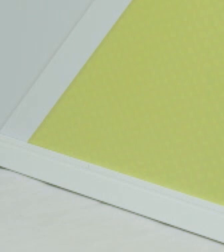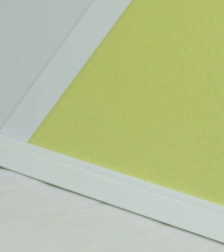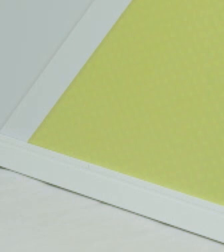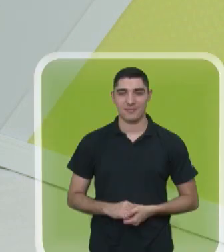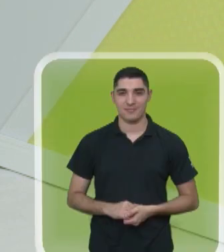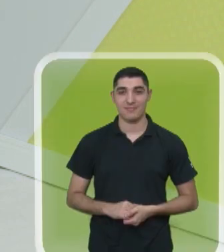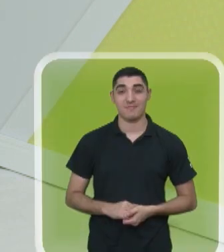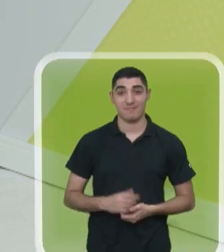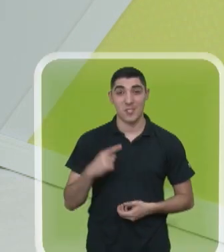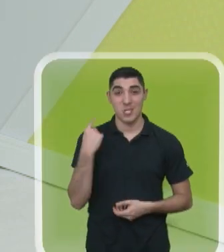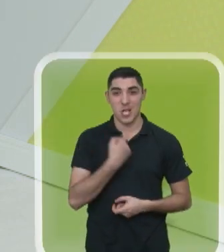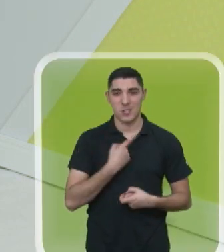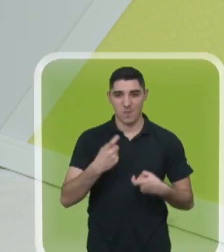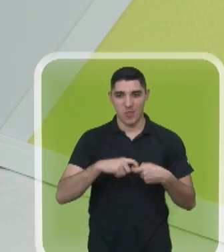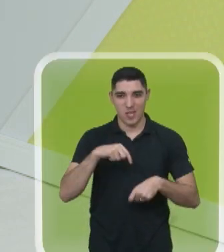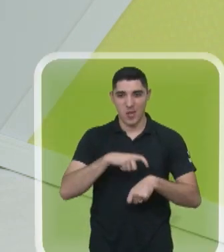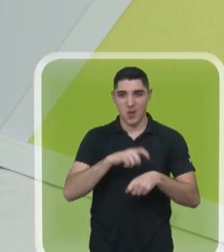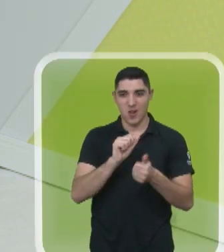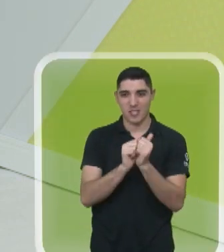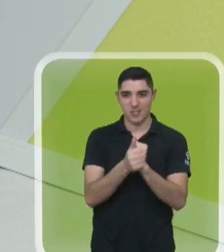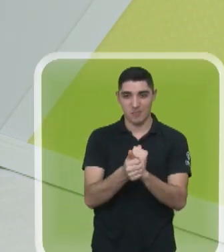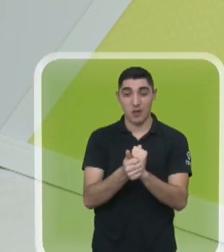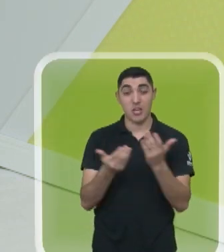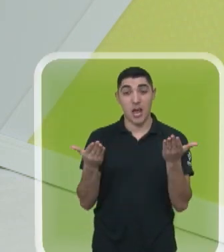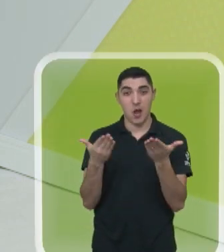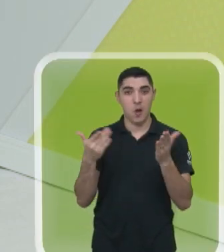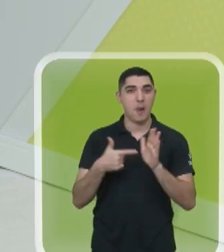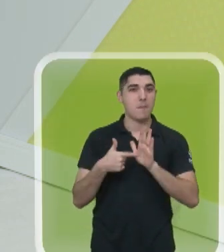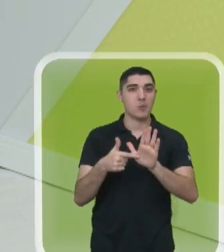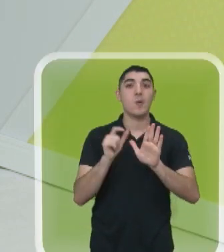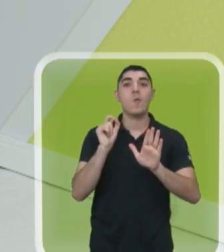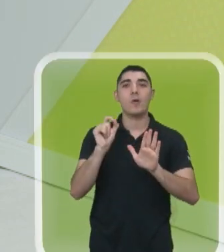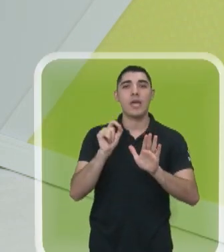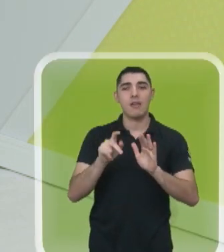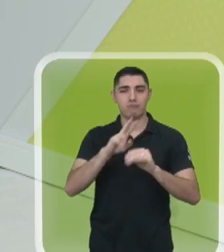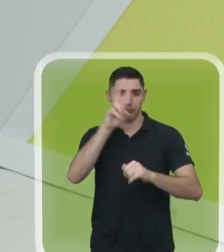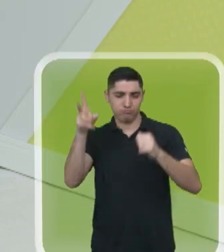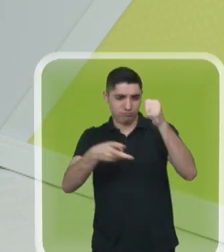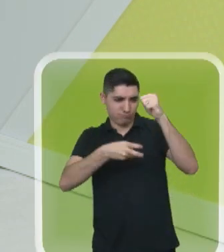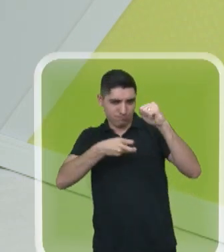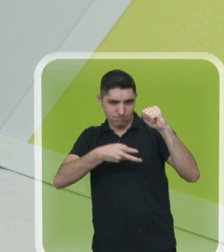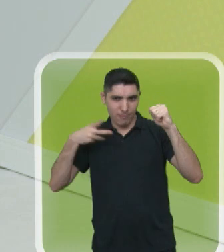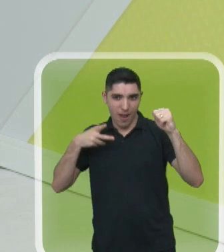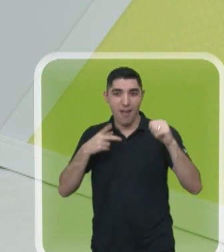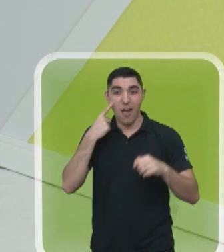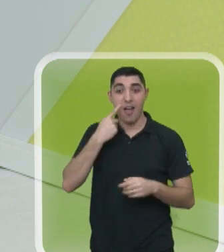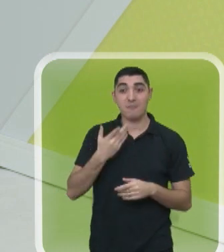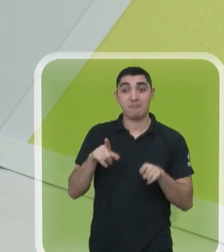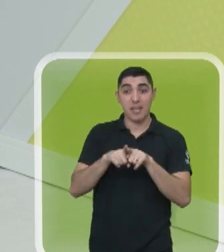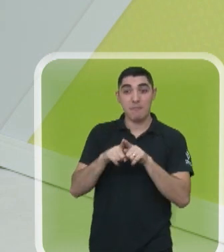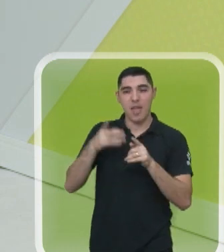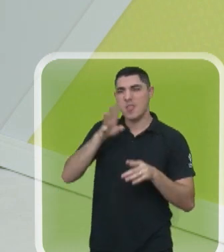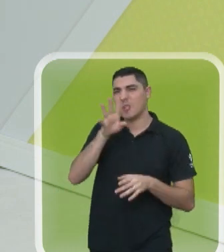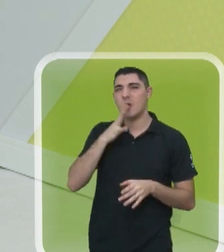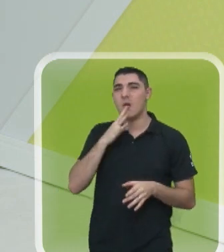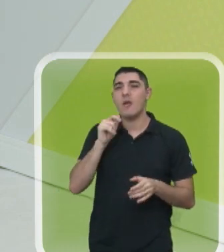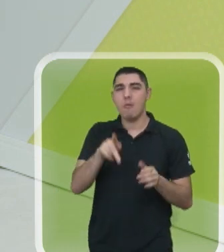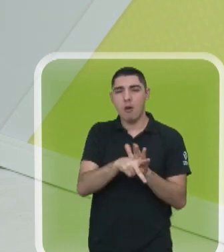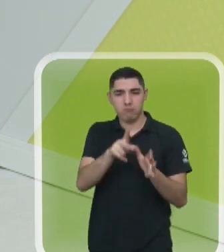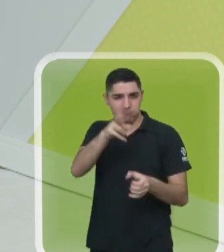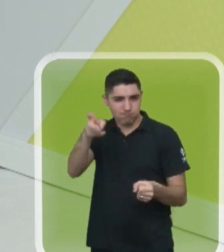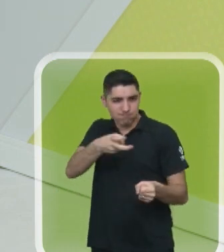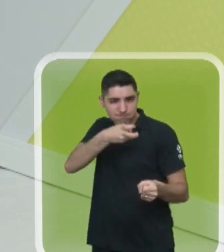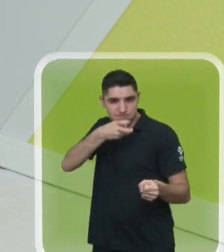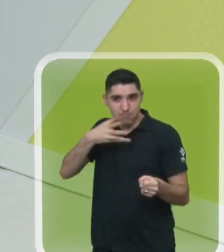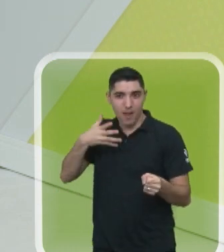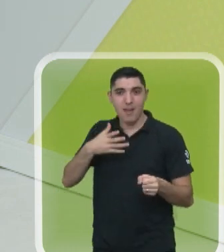Muito bem, estamos de volta com Hora do Esporte, agora para falar de tiro com arco, popularmente conhecido como arco e flecha. O tiro com